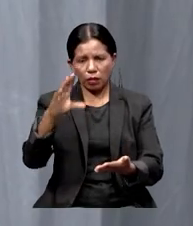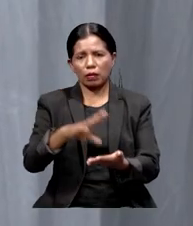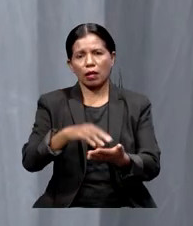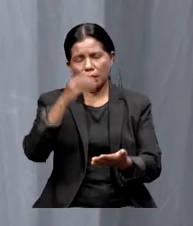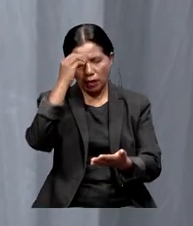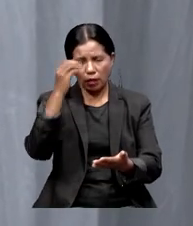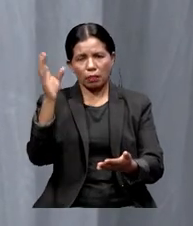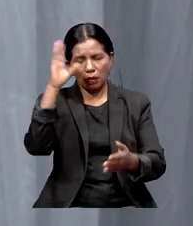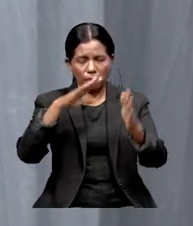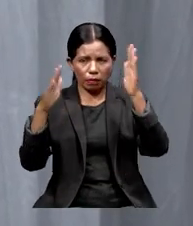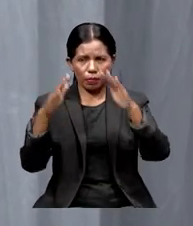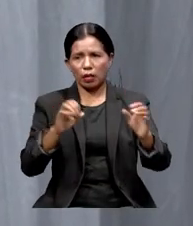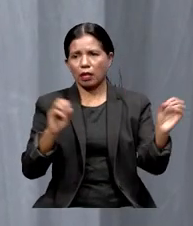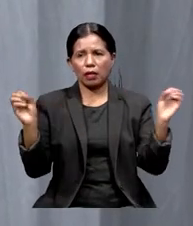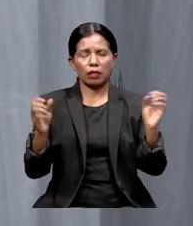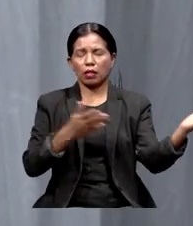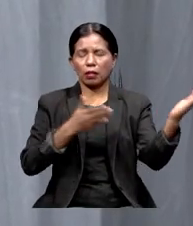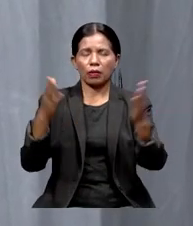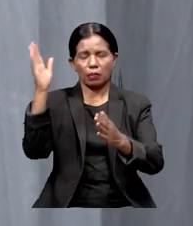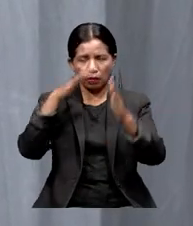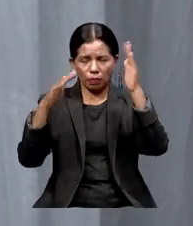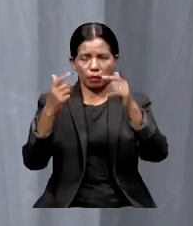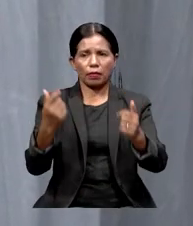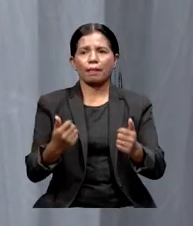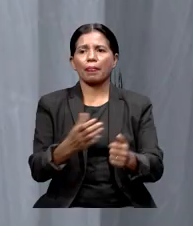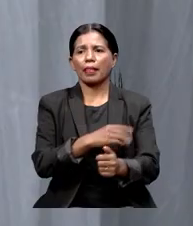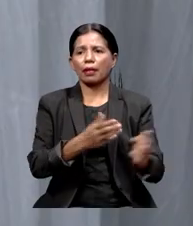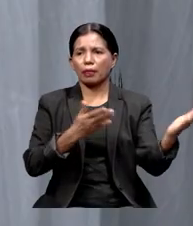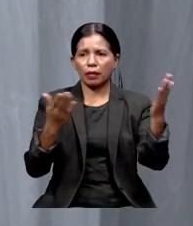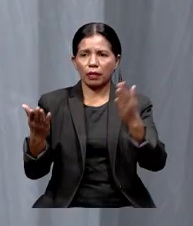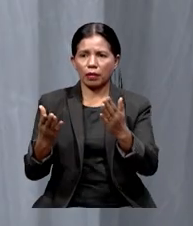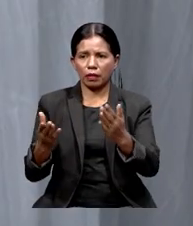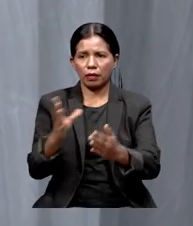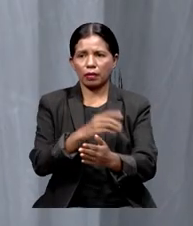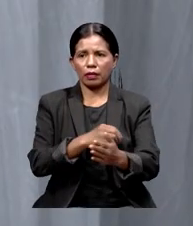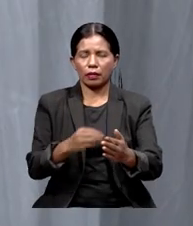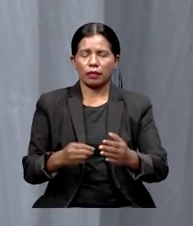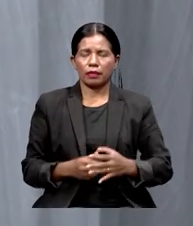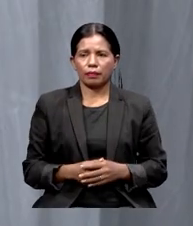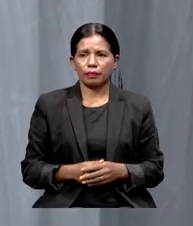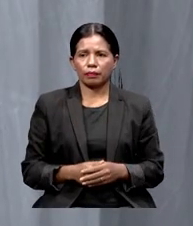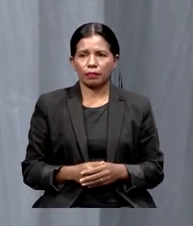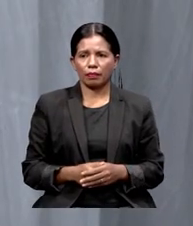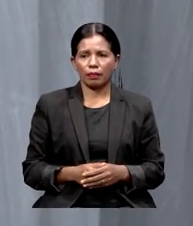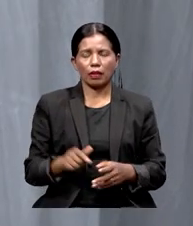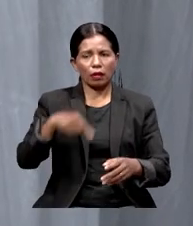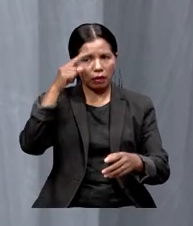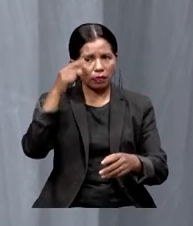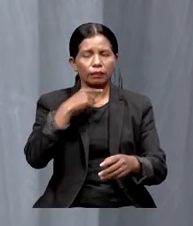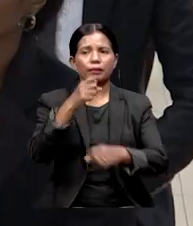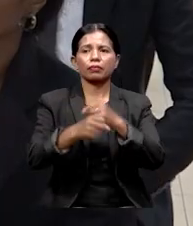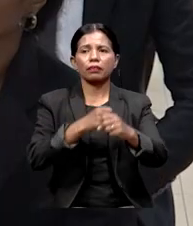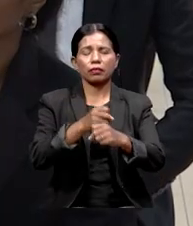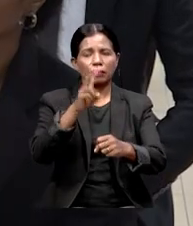problema. Lá moço mais não é o problema dele, mais não é o problema e não é solução. Tuir governante nemos tinan